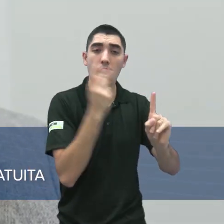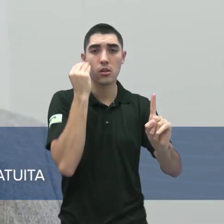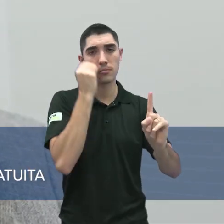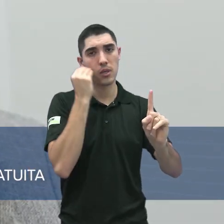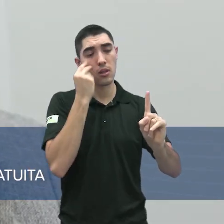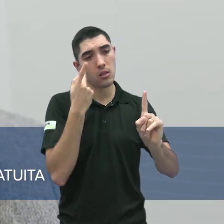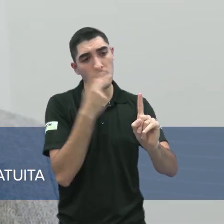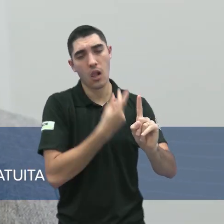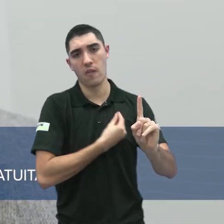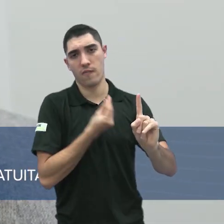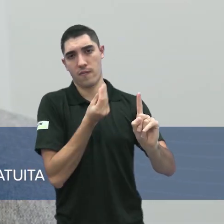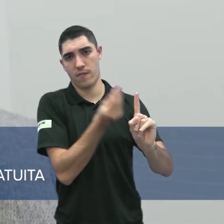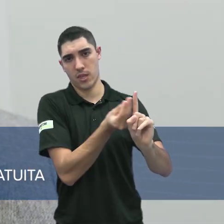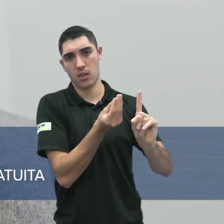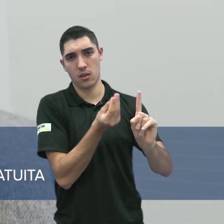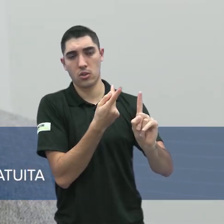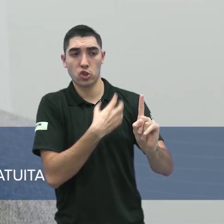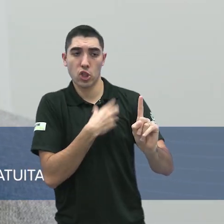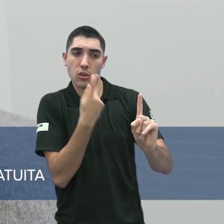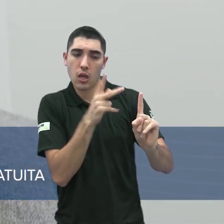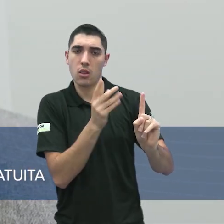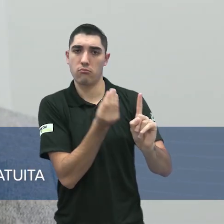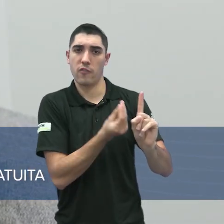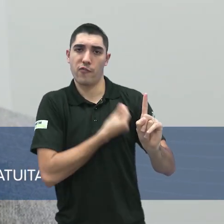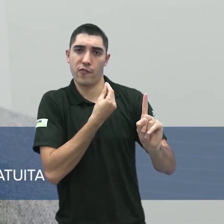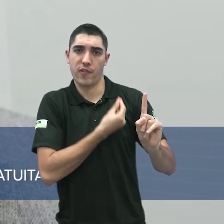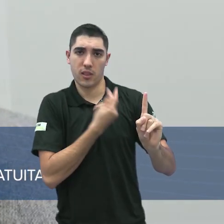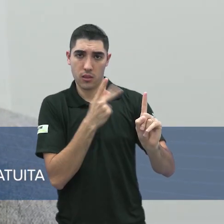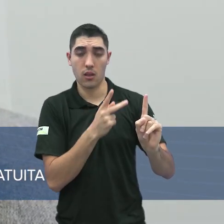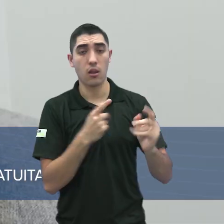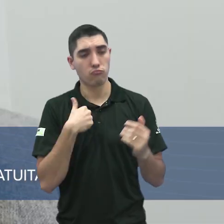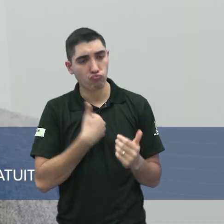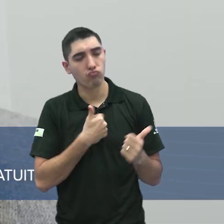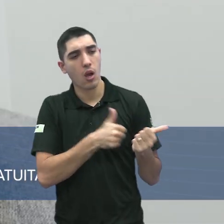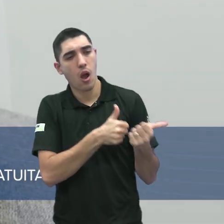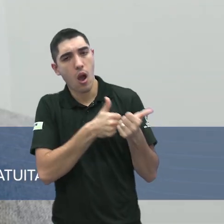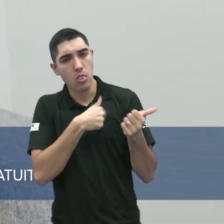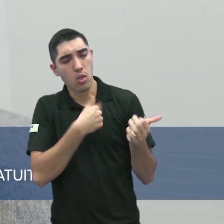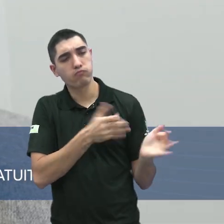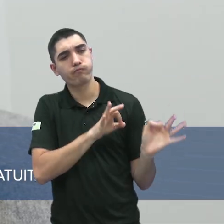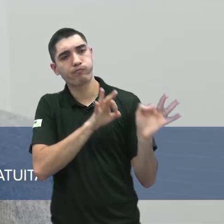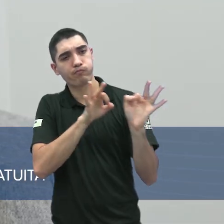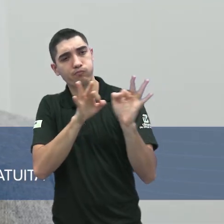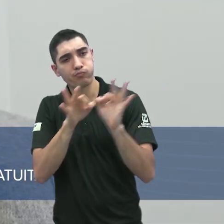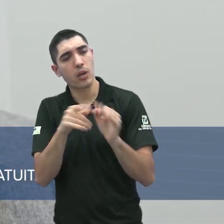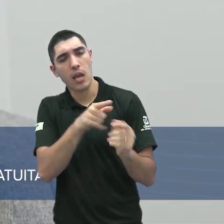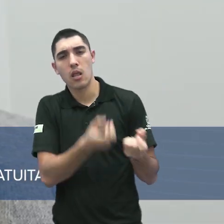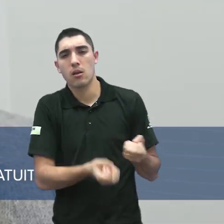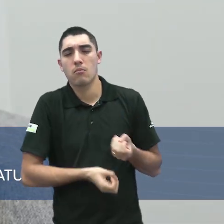dela, né? Eu acolho e acompanho esse momento de desabafo,